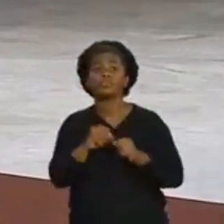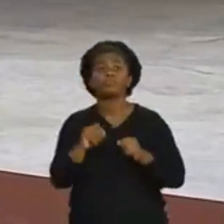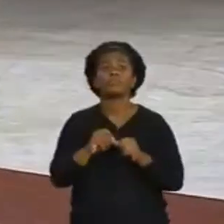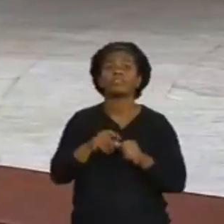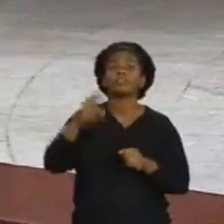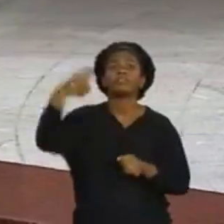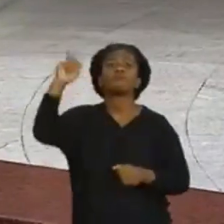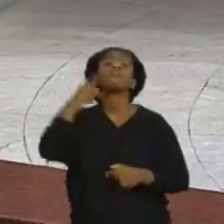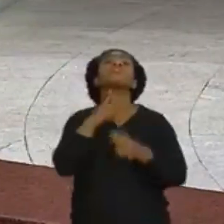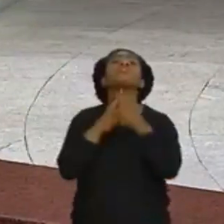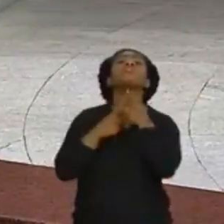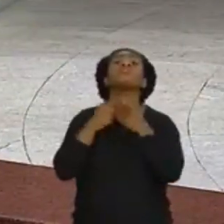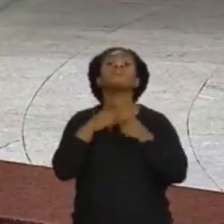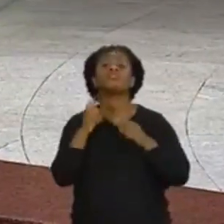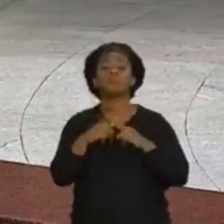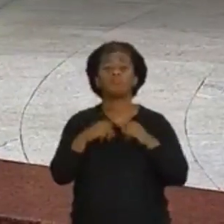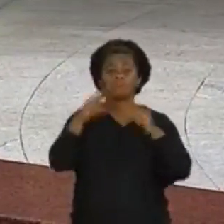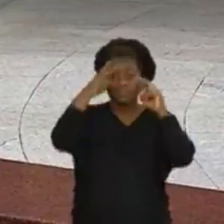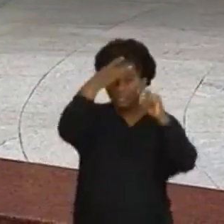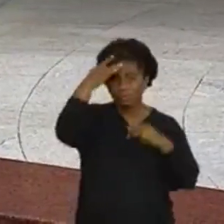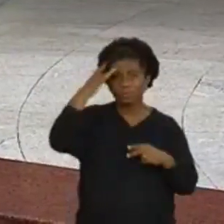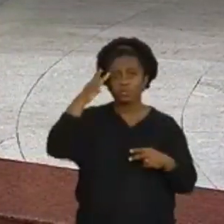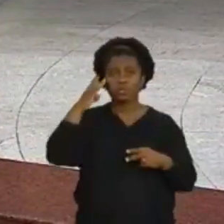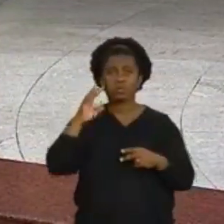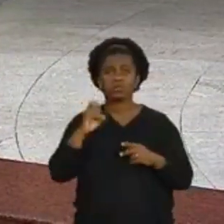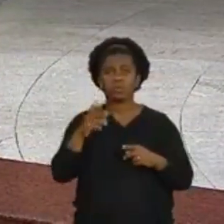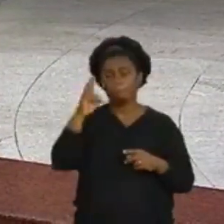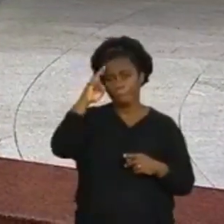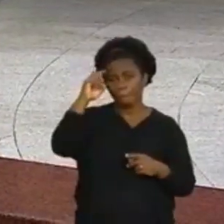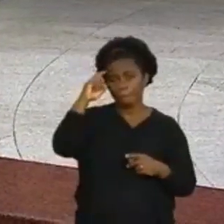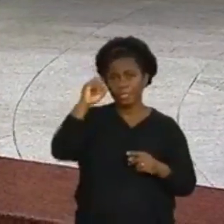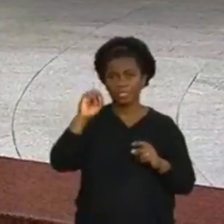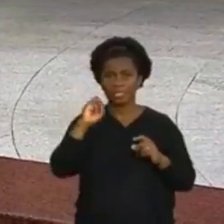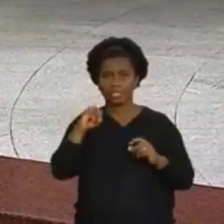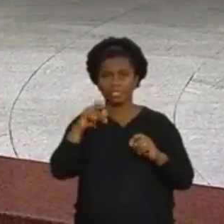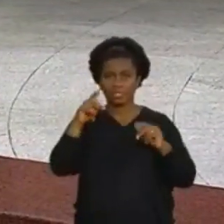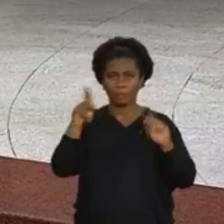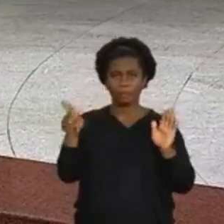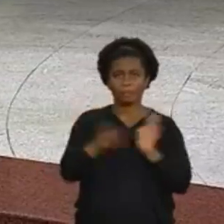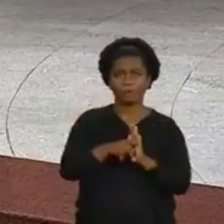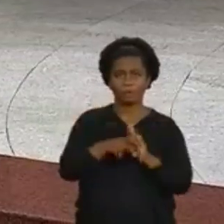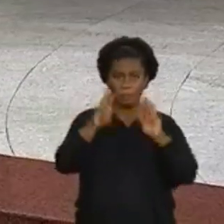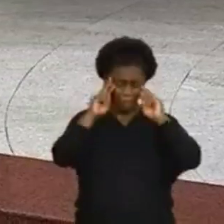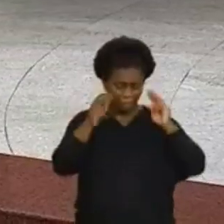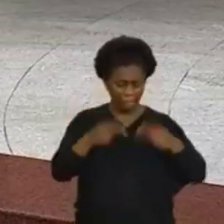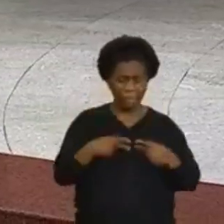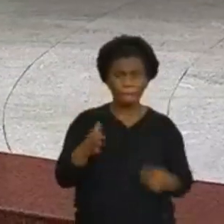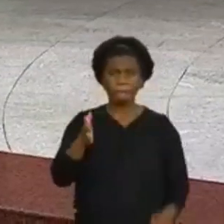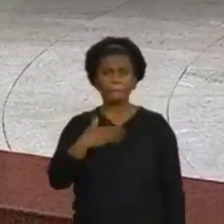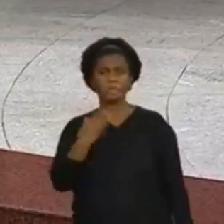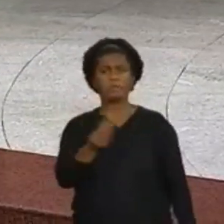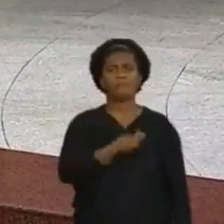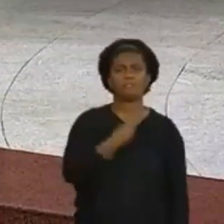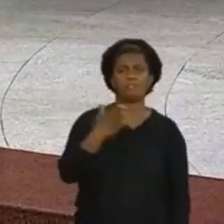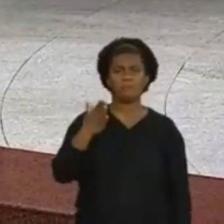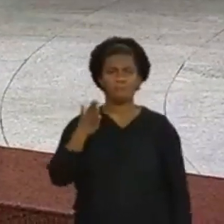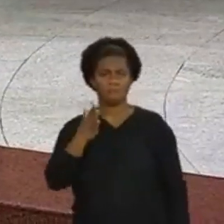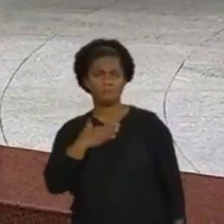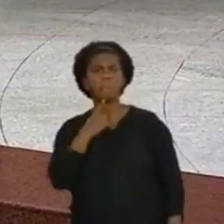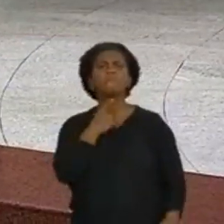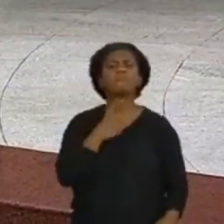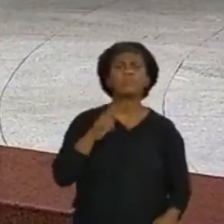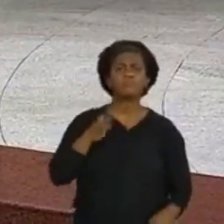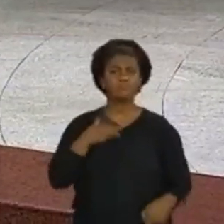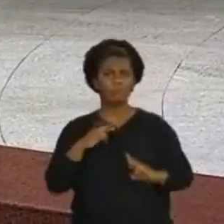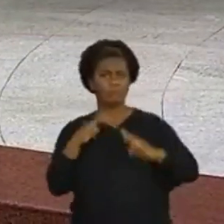quer. Sabe por quê? Porque o ser humano só pensa em si. Minha vida, meu nome, meu reino, minha